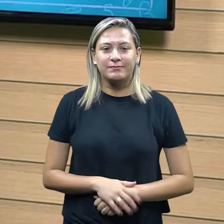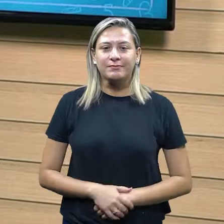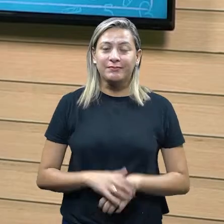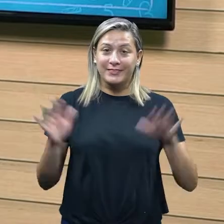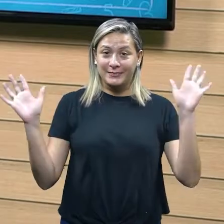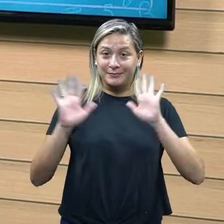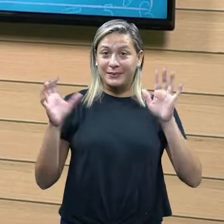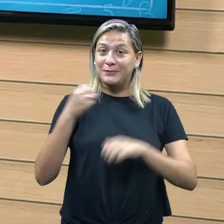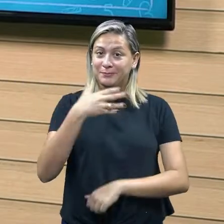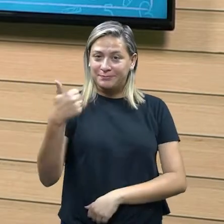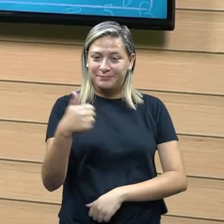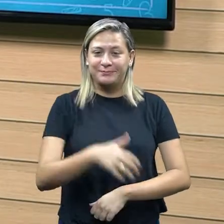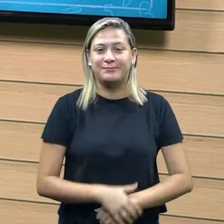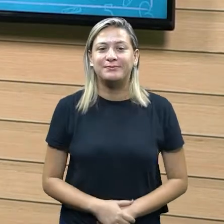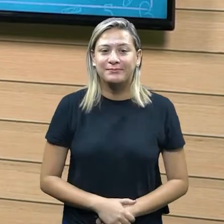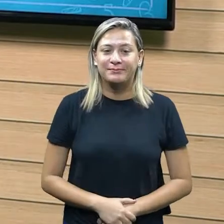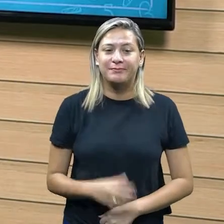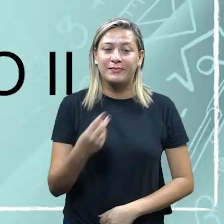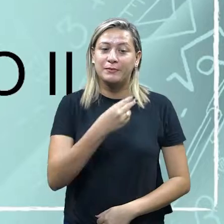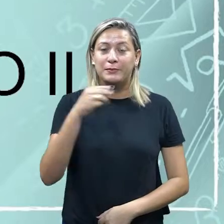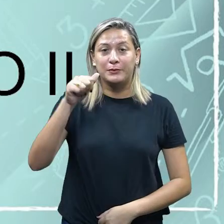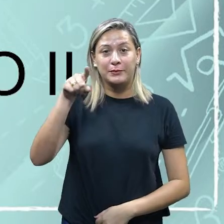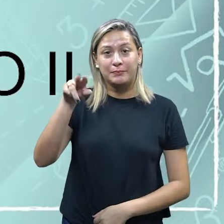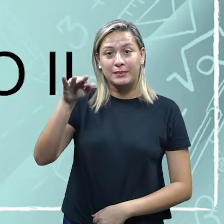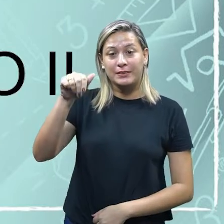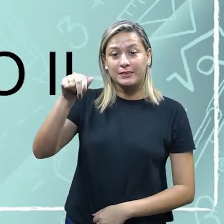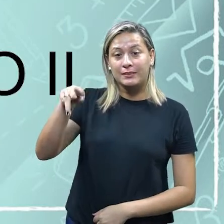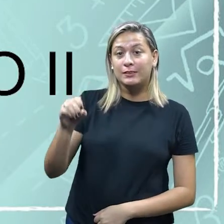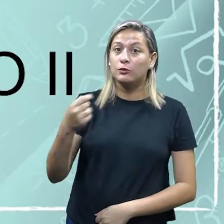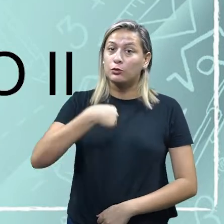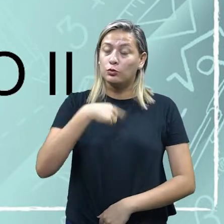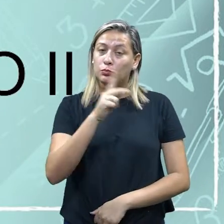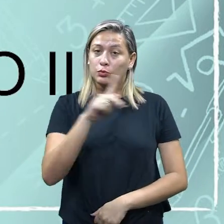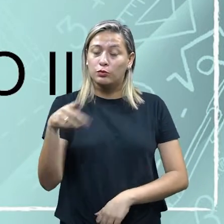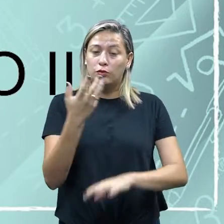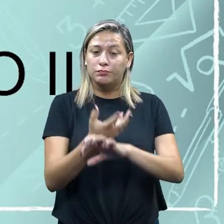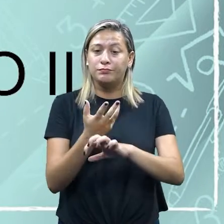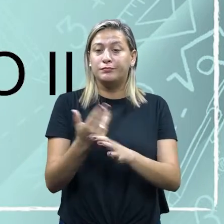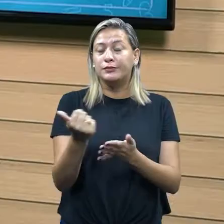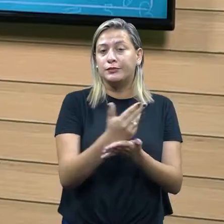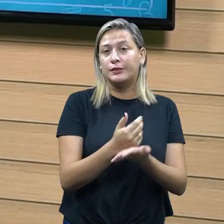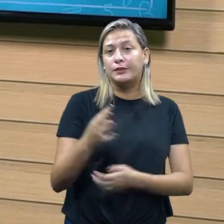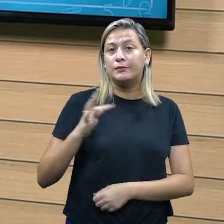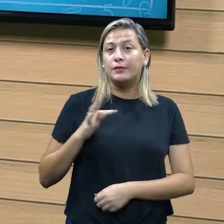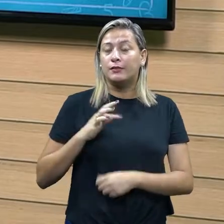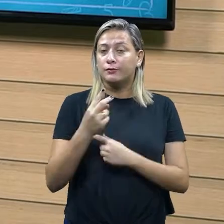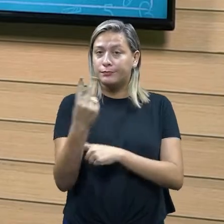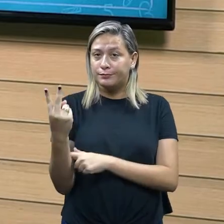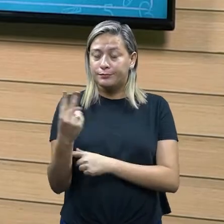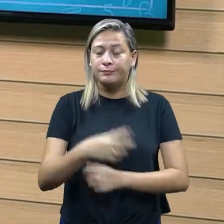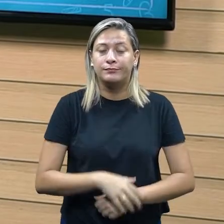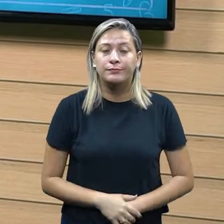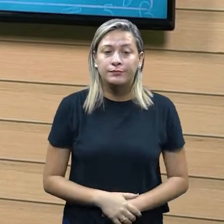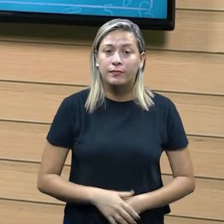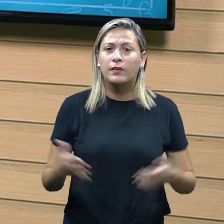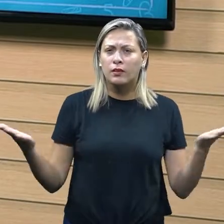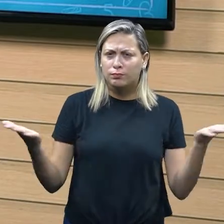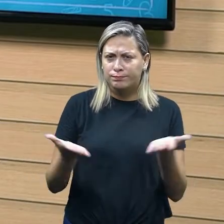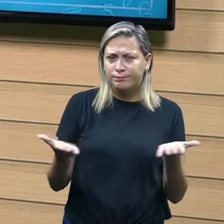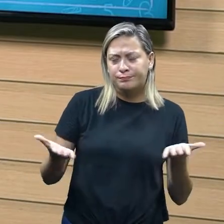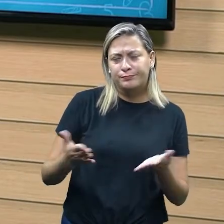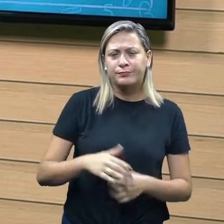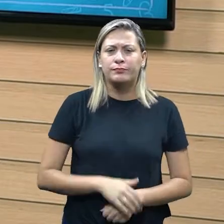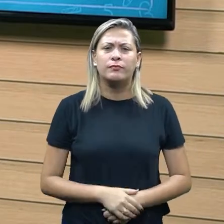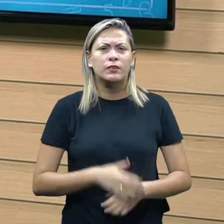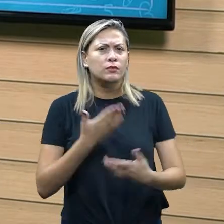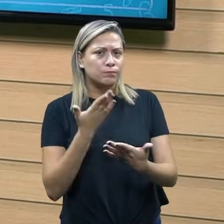Olá, tudo bem? Eu me chamo Adriano Ribeiro e sou professor da disciplina de Desenho Técnico 2. Nesse momento, vamos falar um pouco